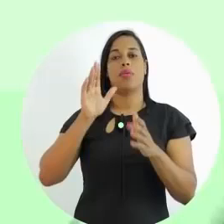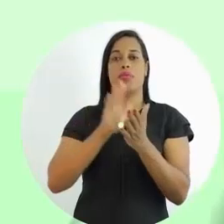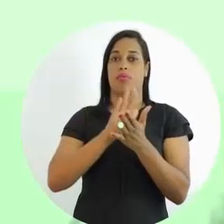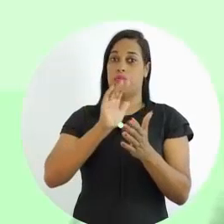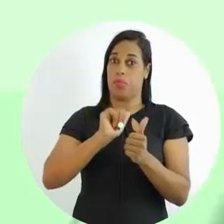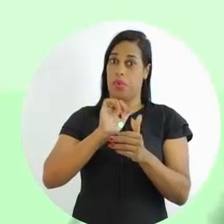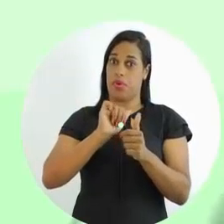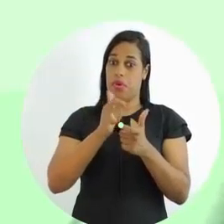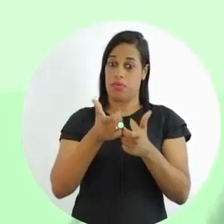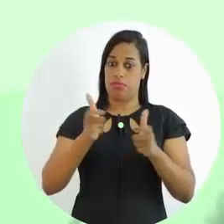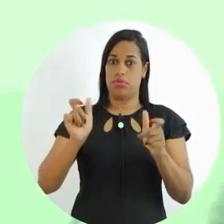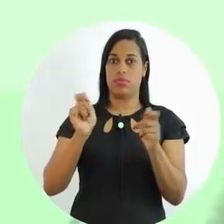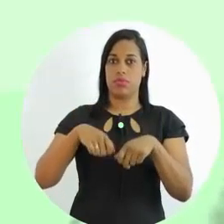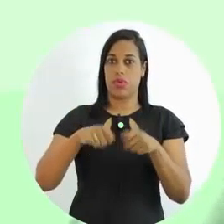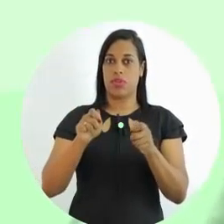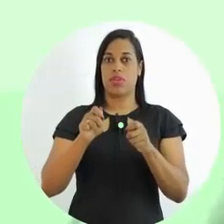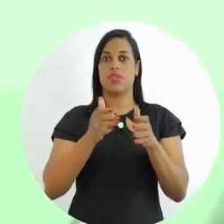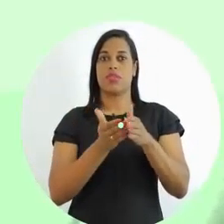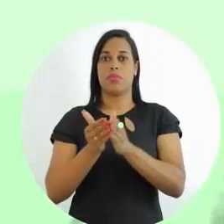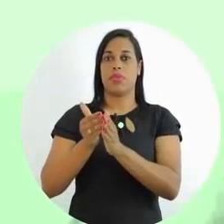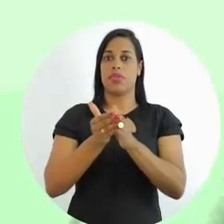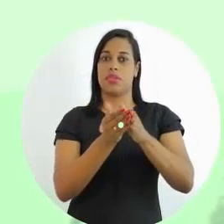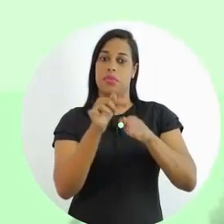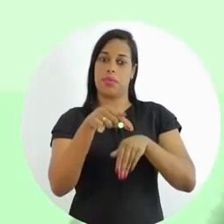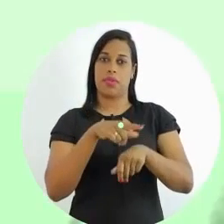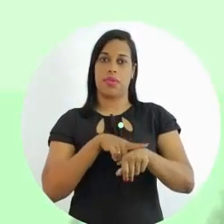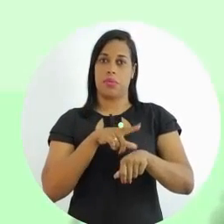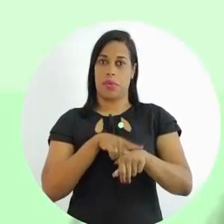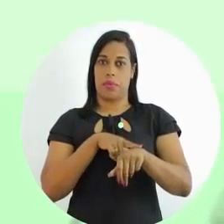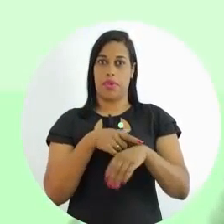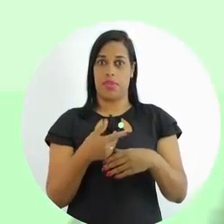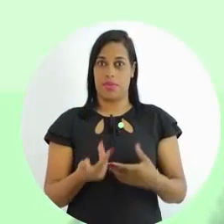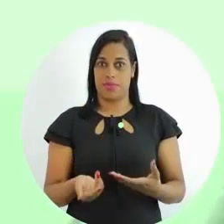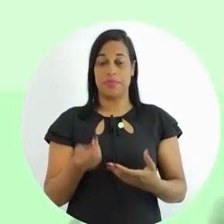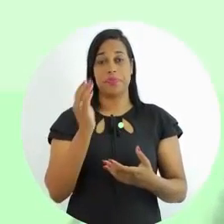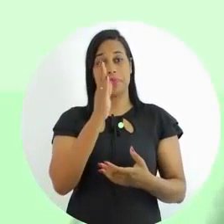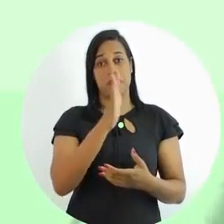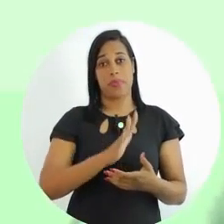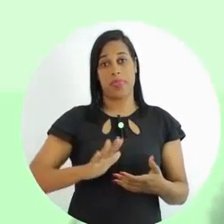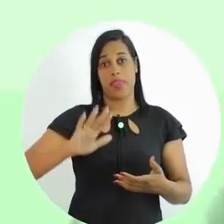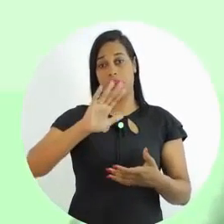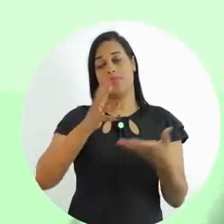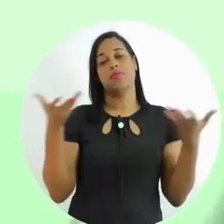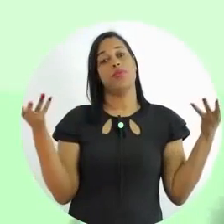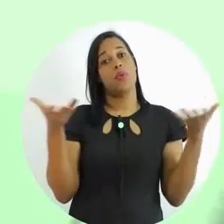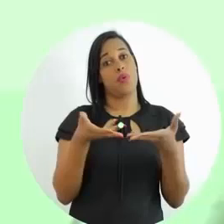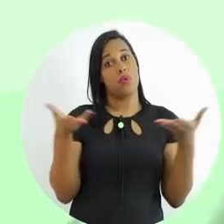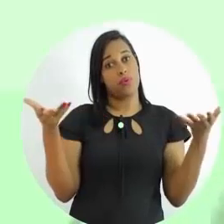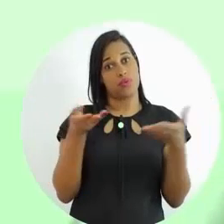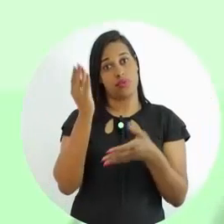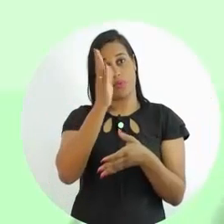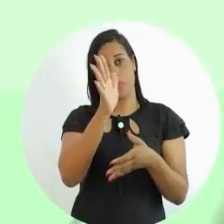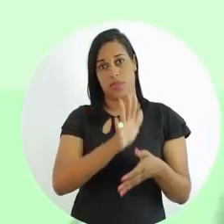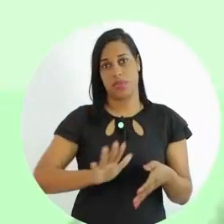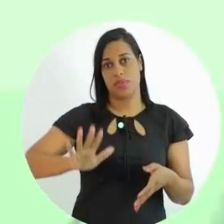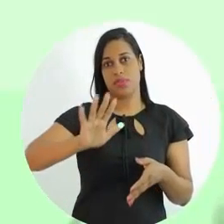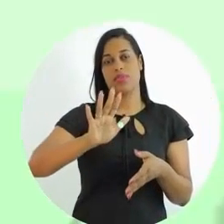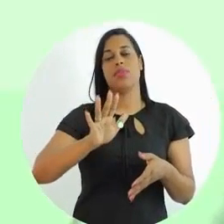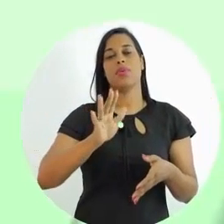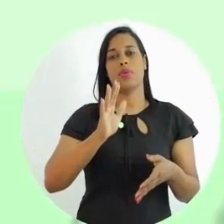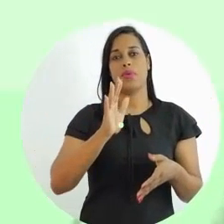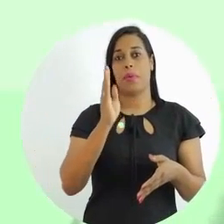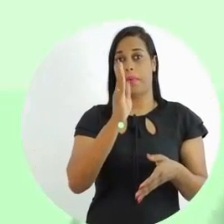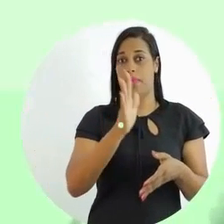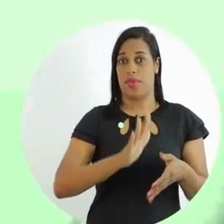da Espanha, que eram as grandes potências marítimas naquele momento. E a parte do Brasil, que hoje é o território brasileiro, que